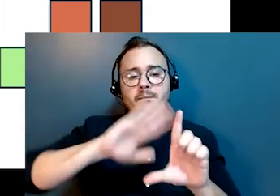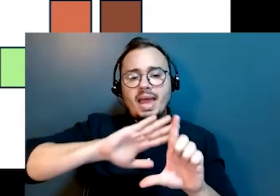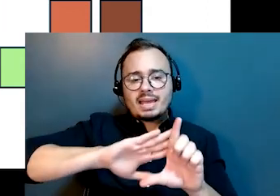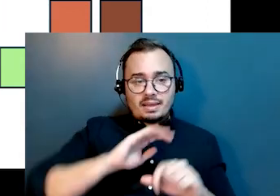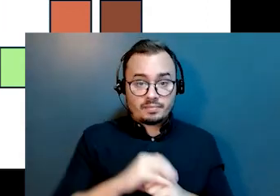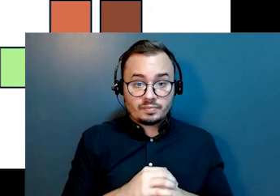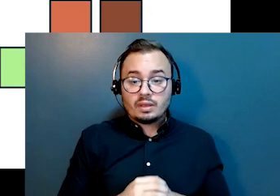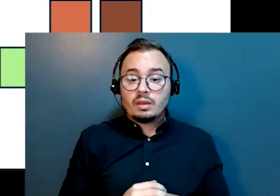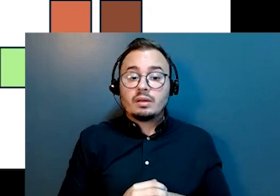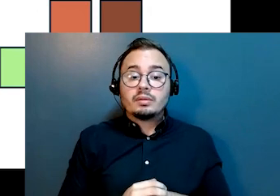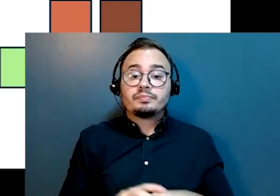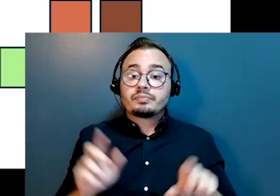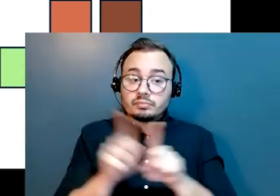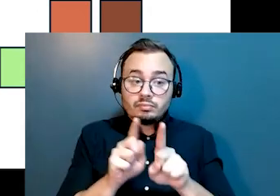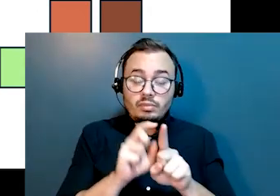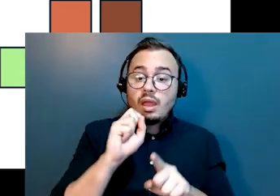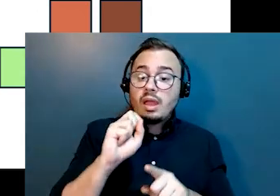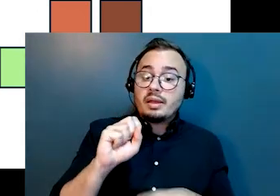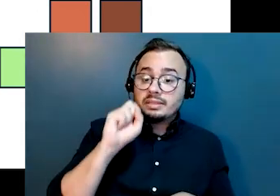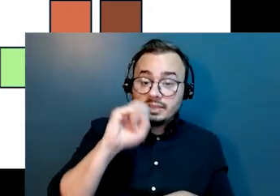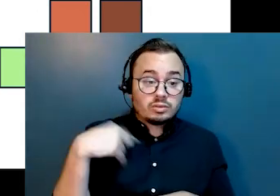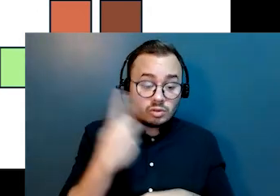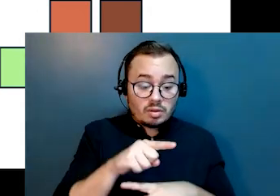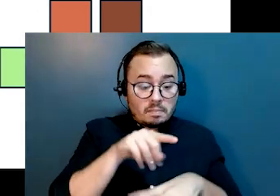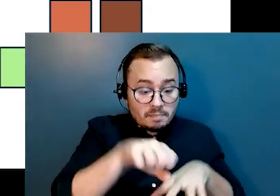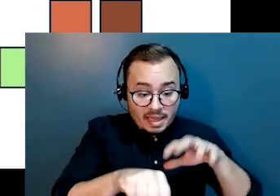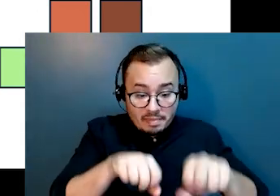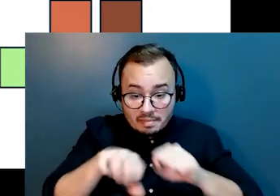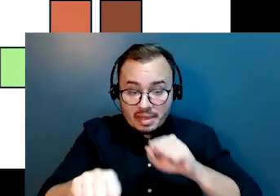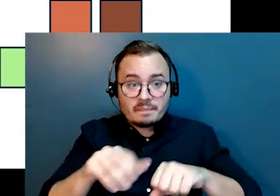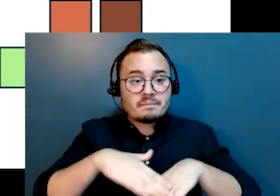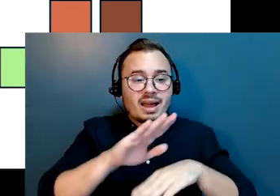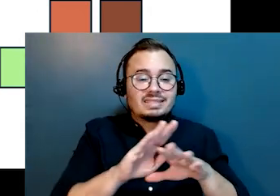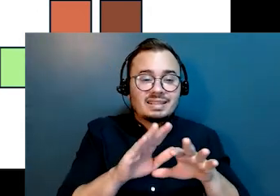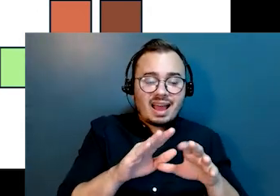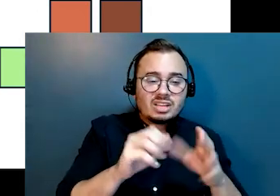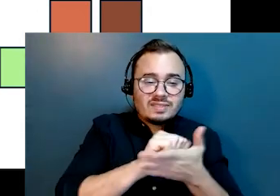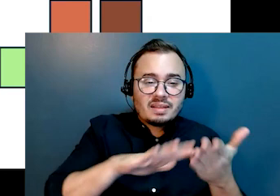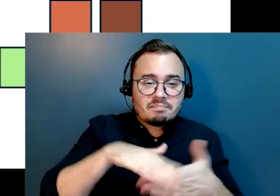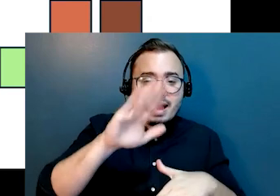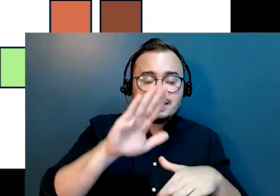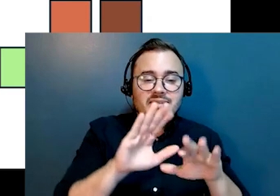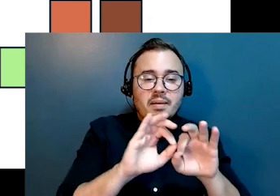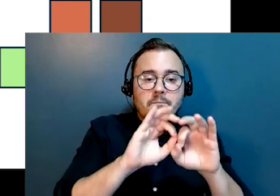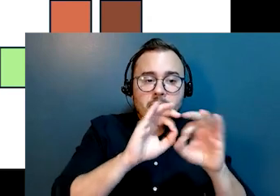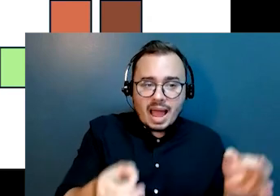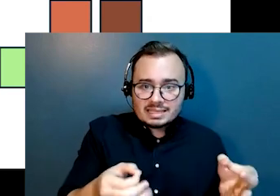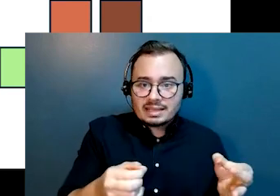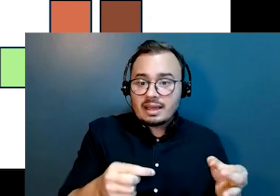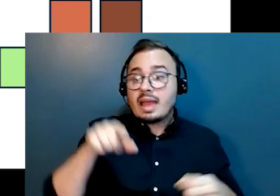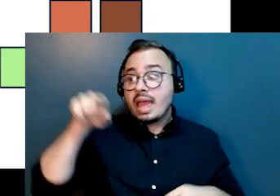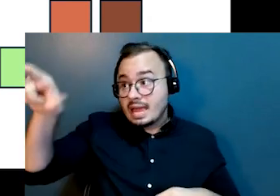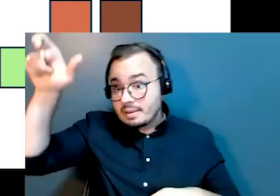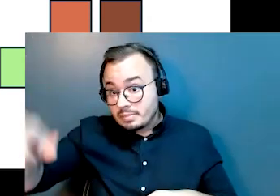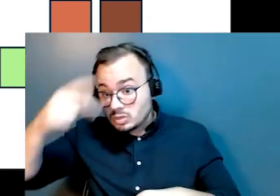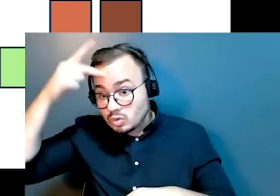conseguimos liberar a pessoa especialista das atividades básicas na área dela. Então, a Ana, como especialista Android, pode dedicar o tempo dela para as